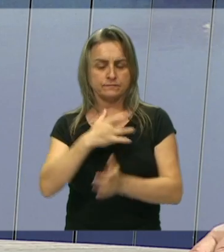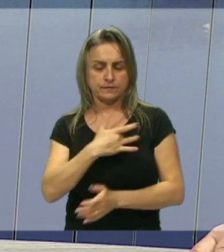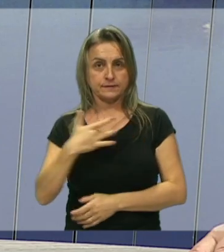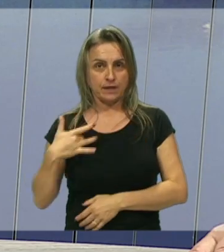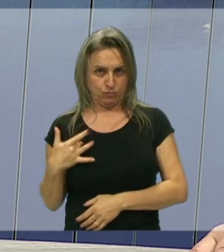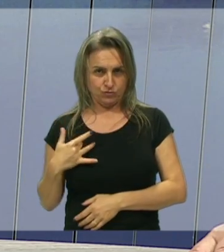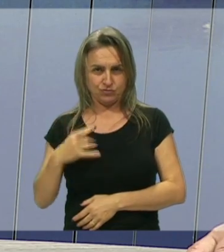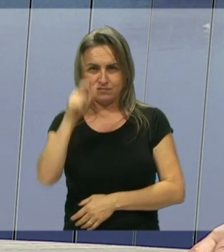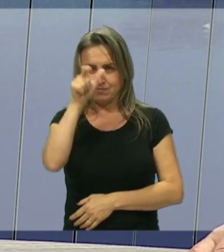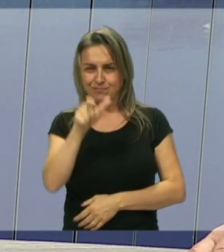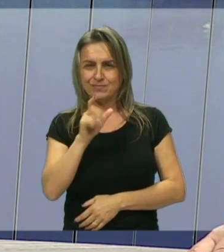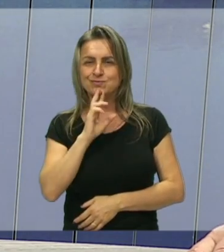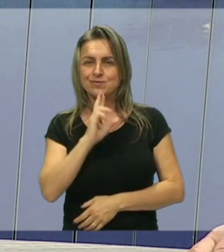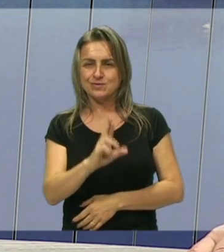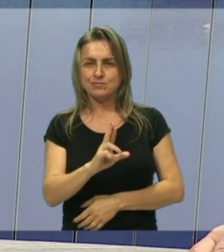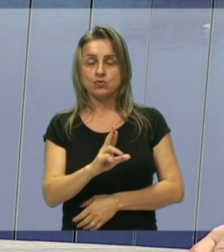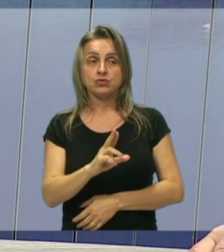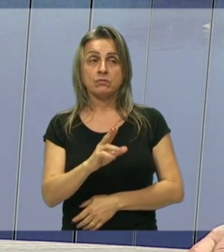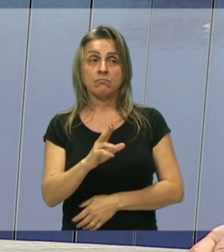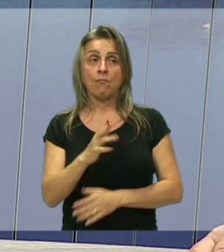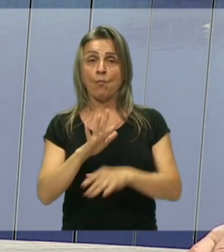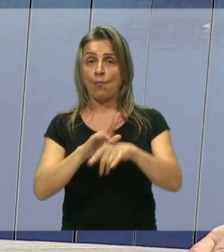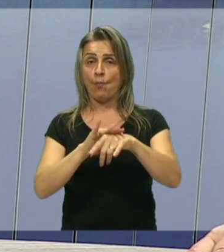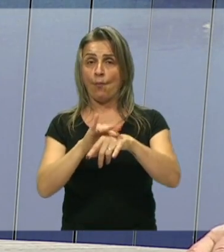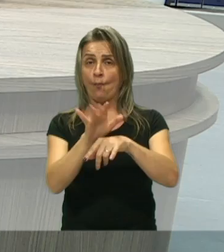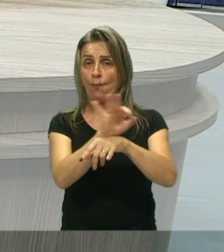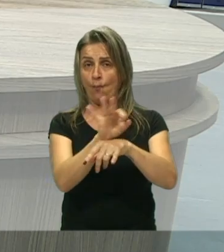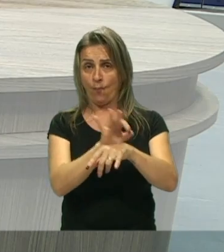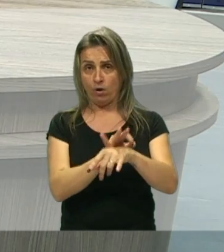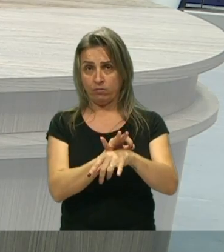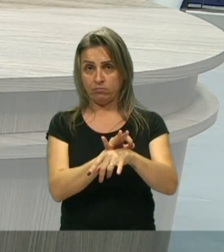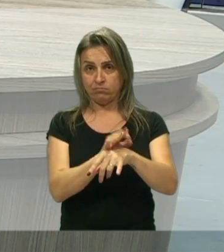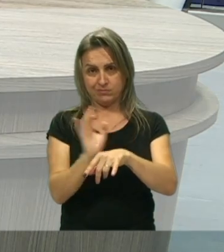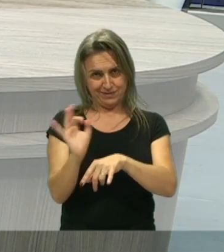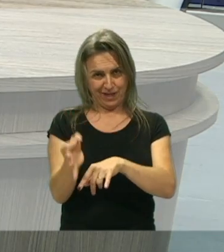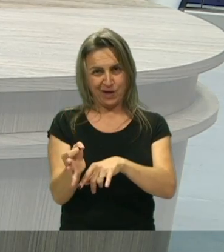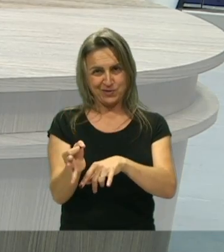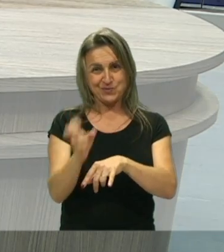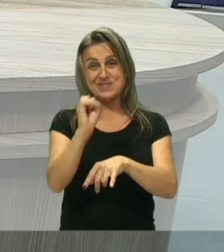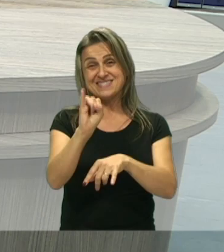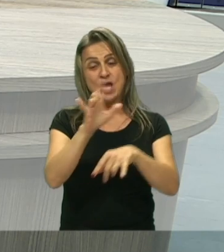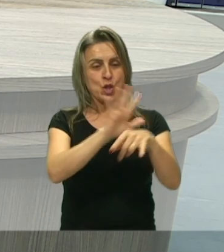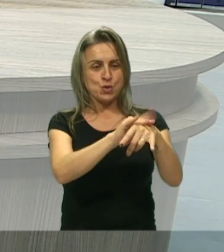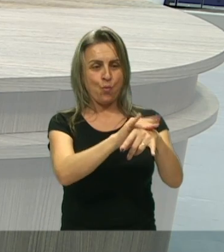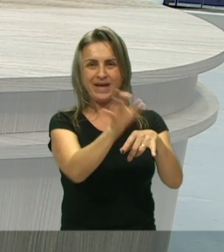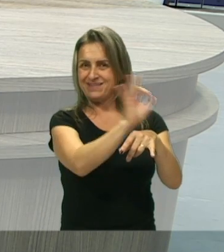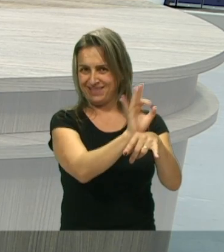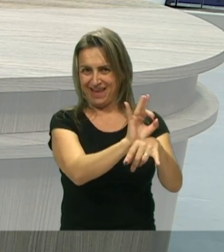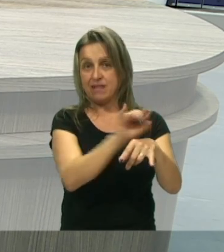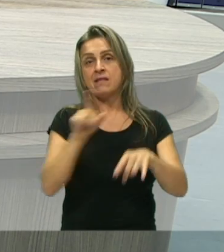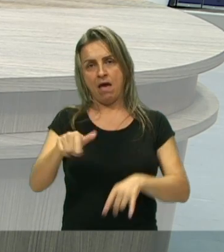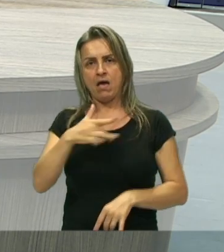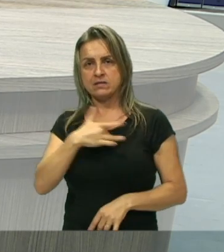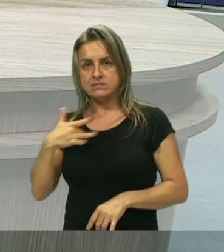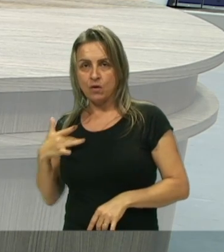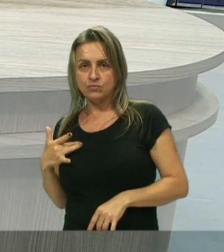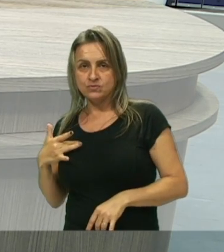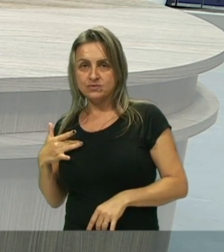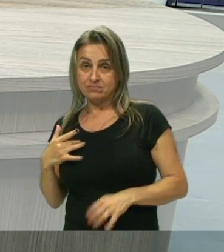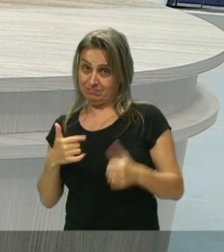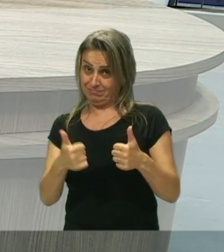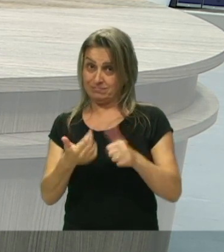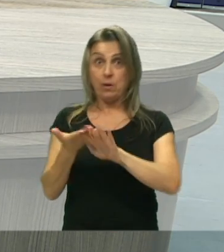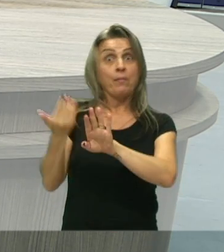doença. Não. Se você não tem doença, você tem saúde. Hoje, o conceito de saúde é um conceito bem